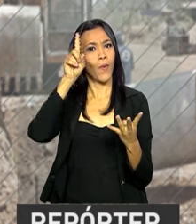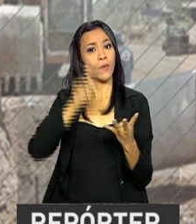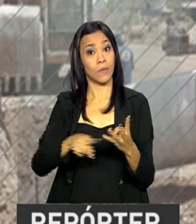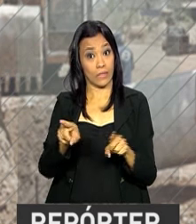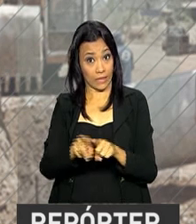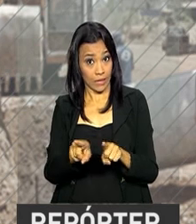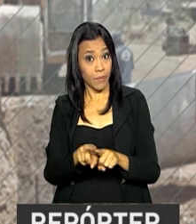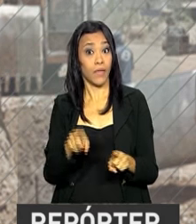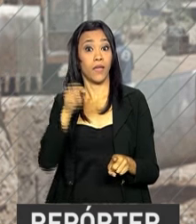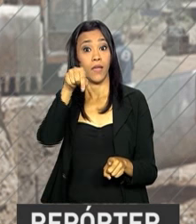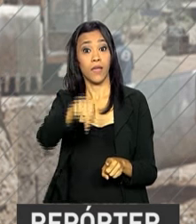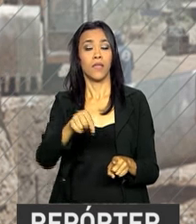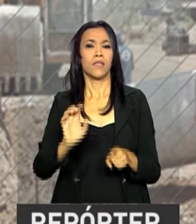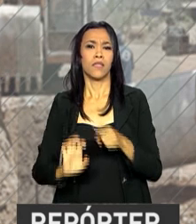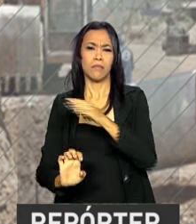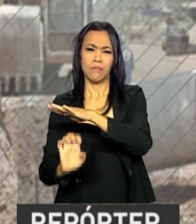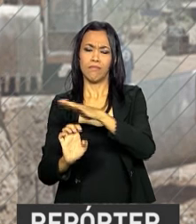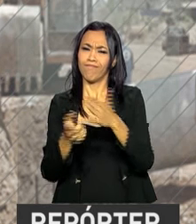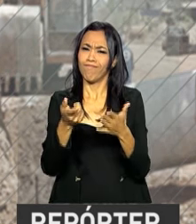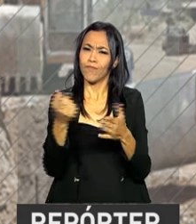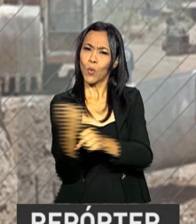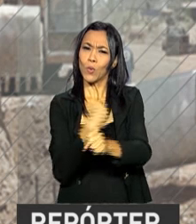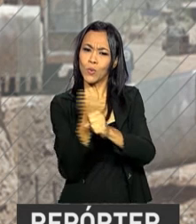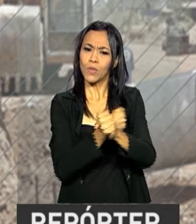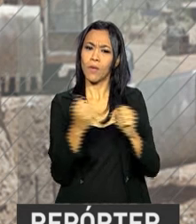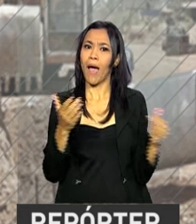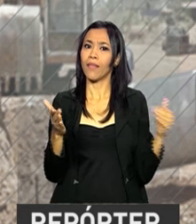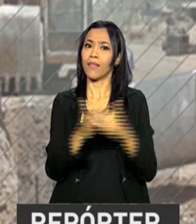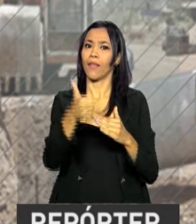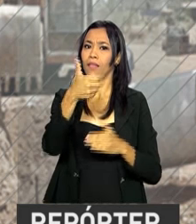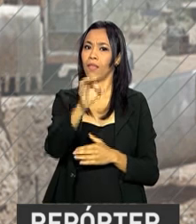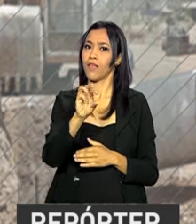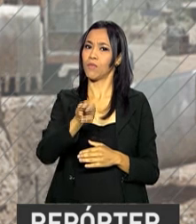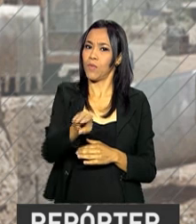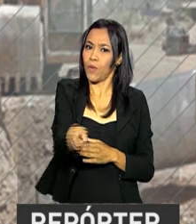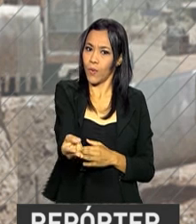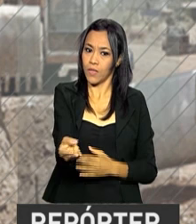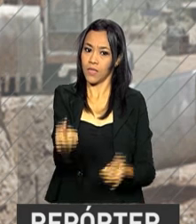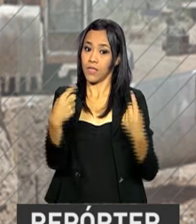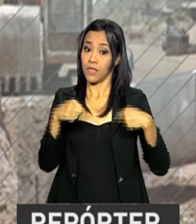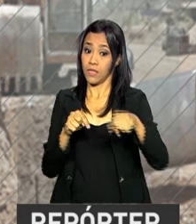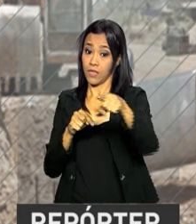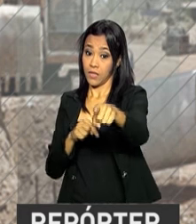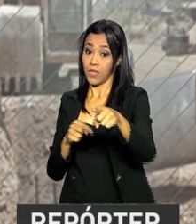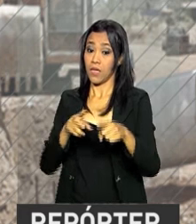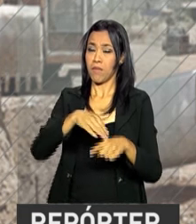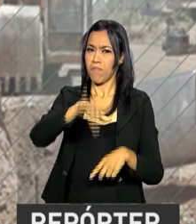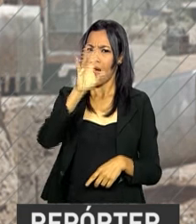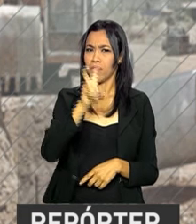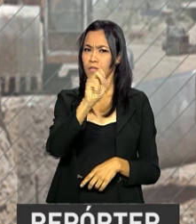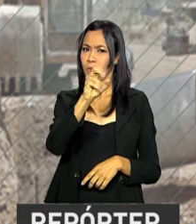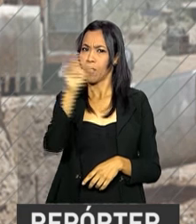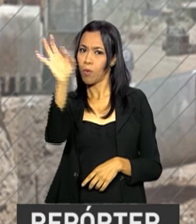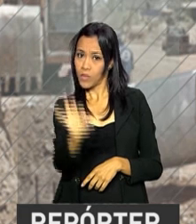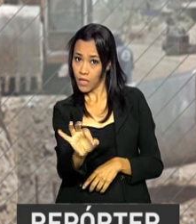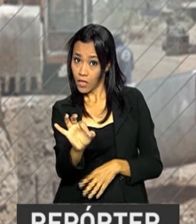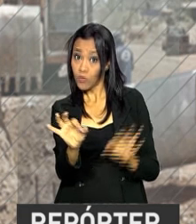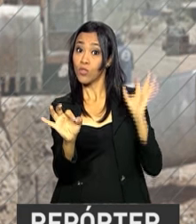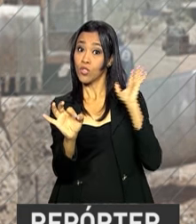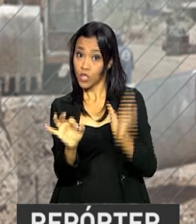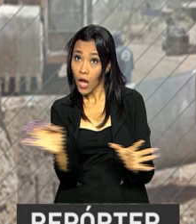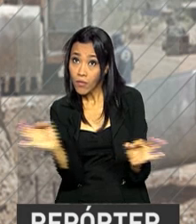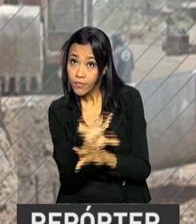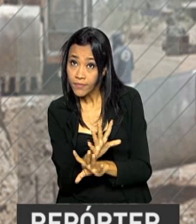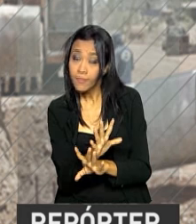empreendimentos com custo de até R$ 10 milhões deais. Instalações em que mais de 50% da estrutura já